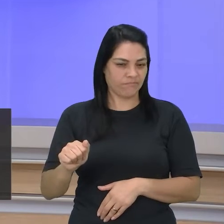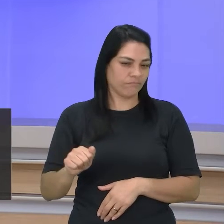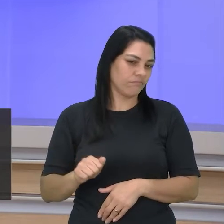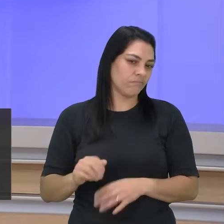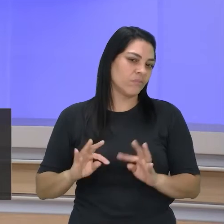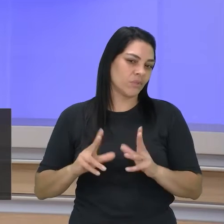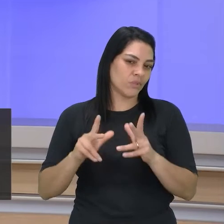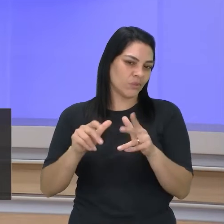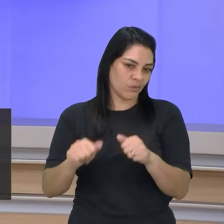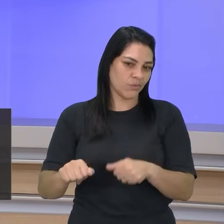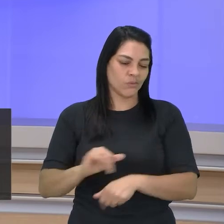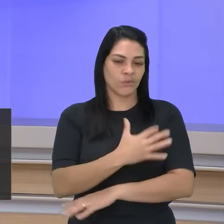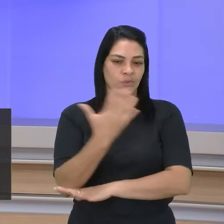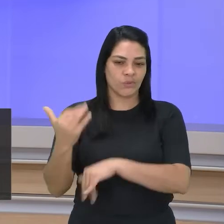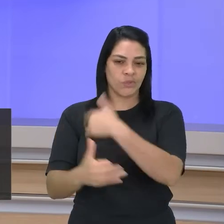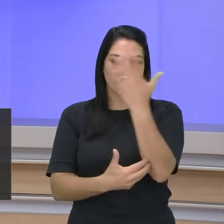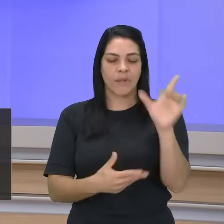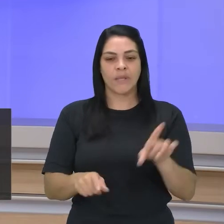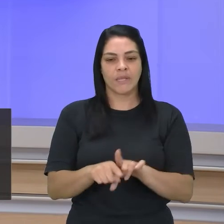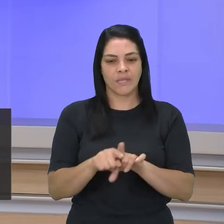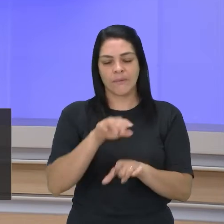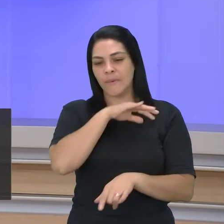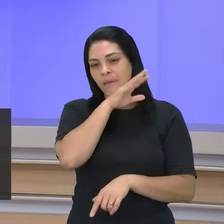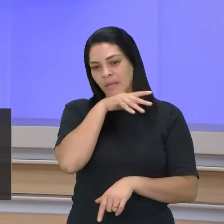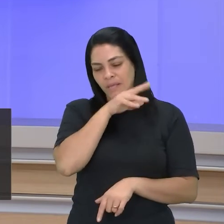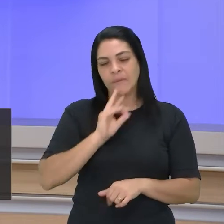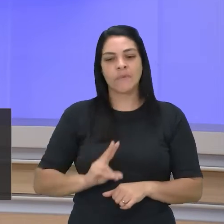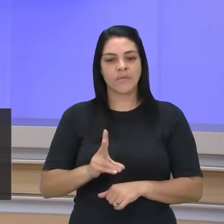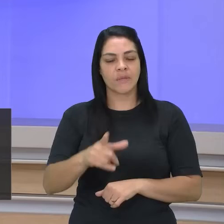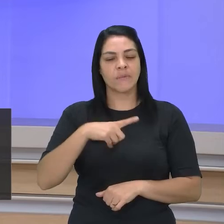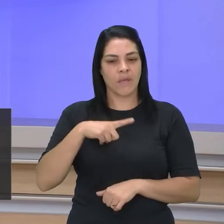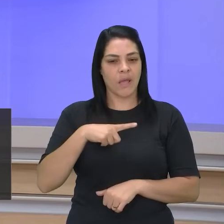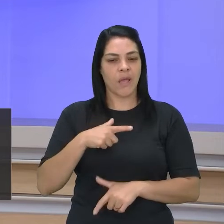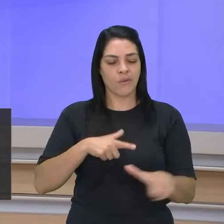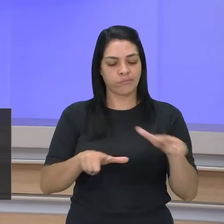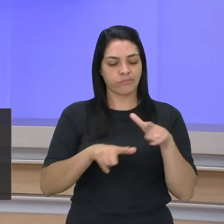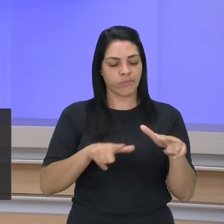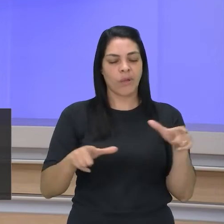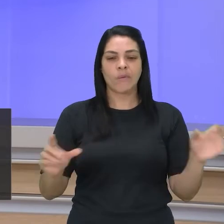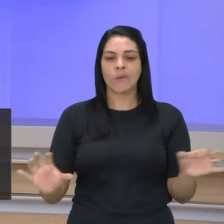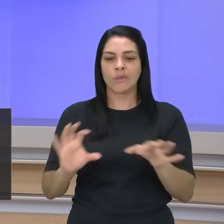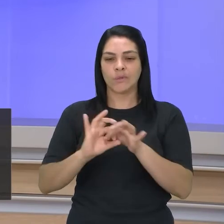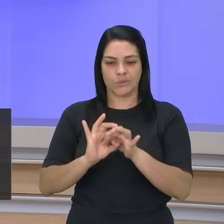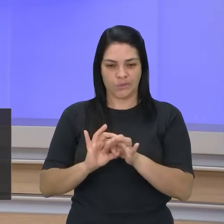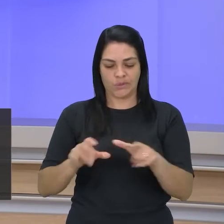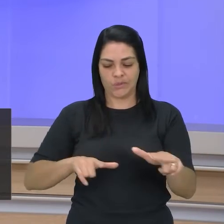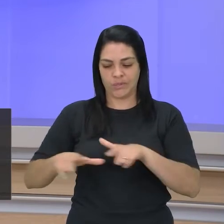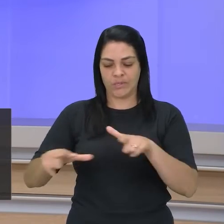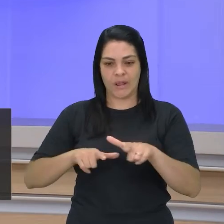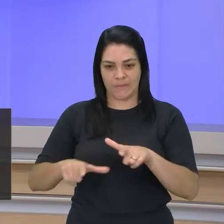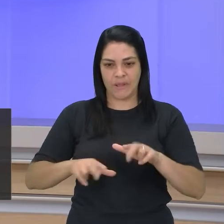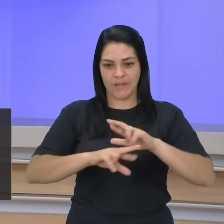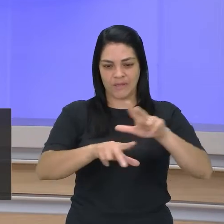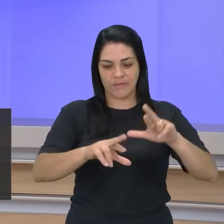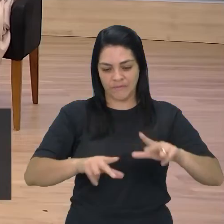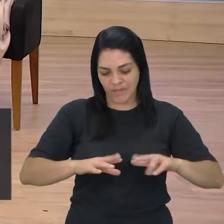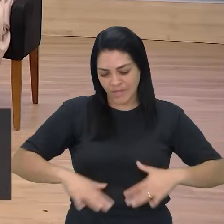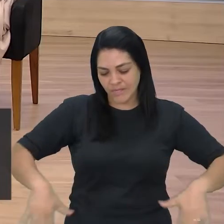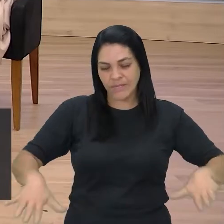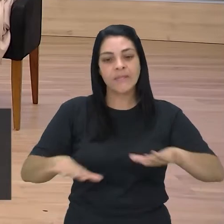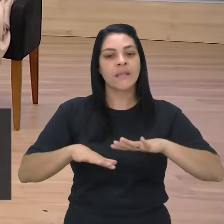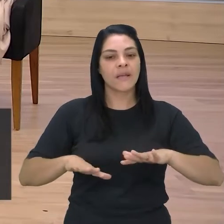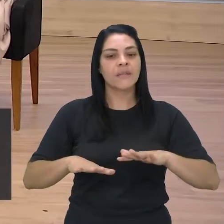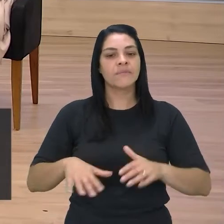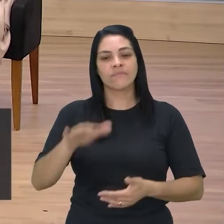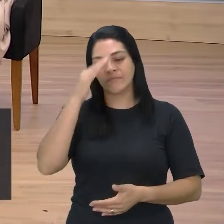sempre bom lembrar que pode ser sempre um trabalho integrado, né, e trabalhando diferentes áreas, né? Com